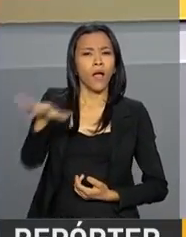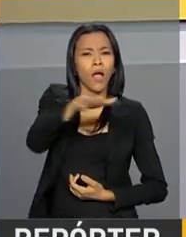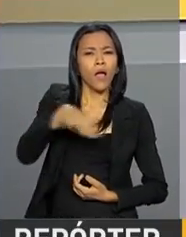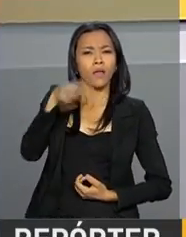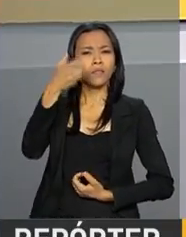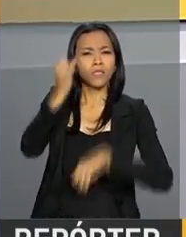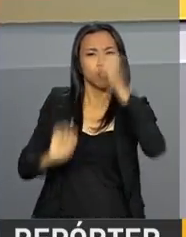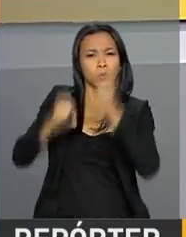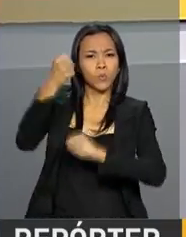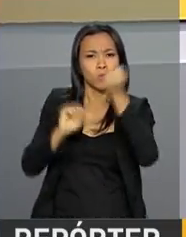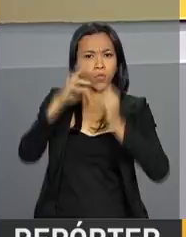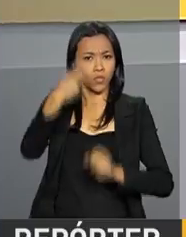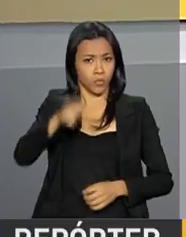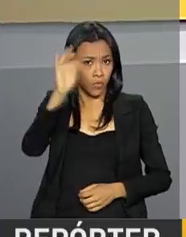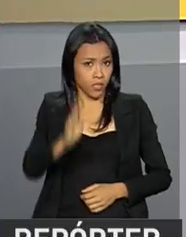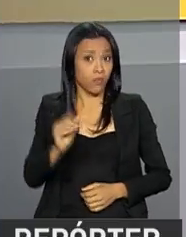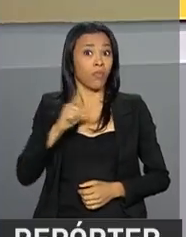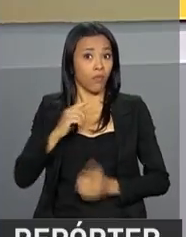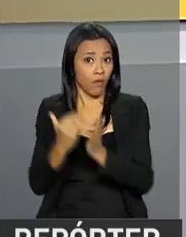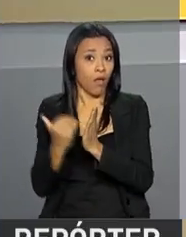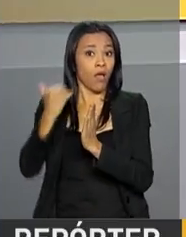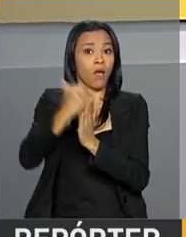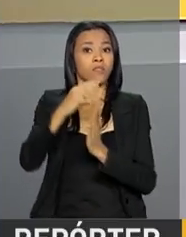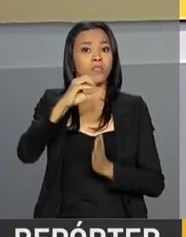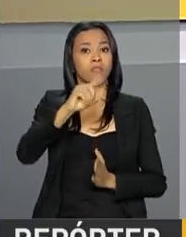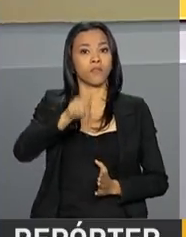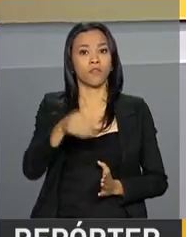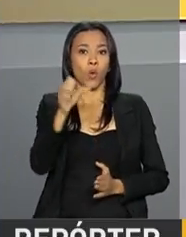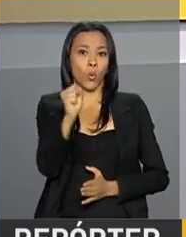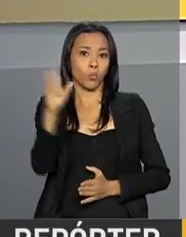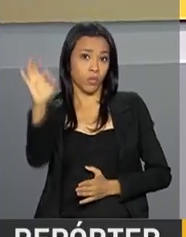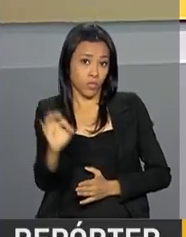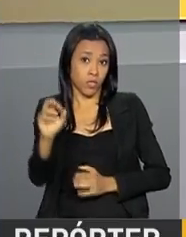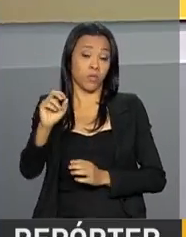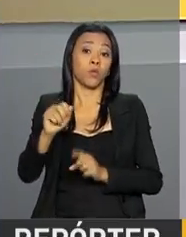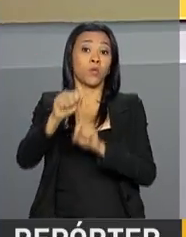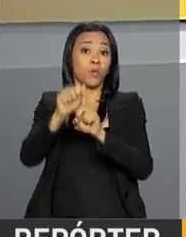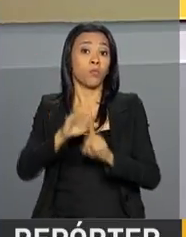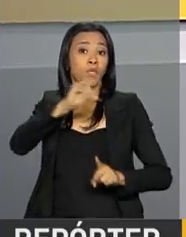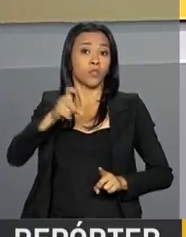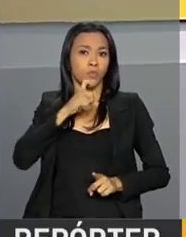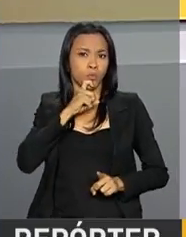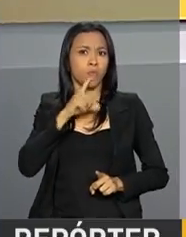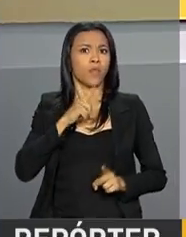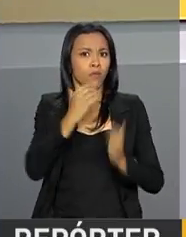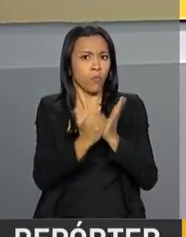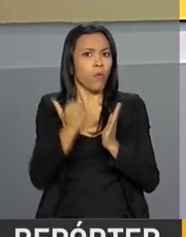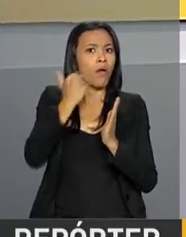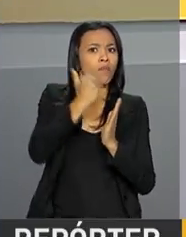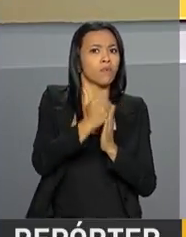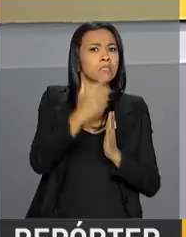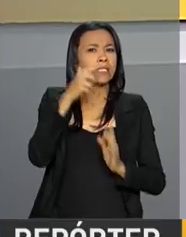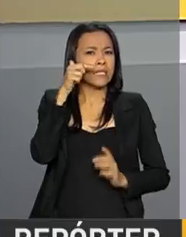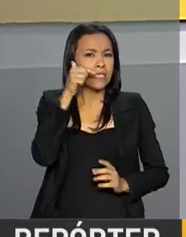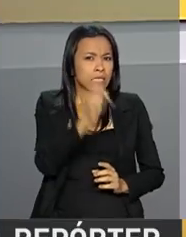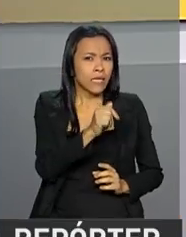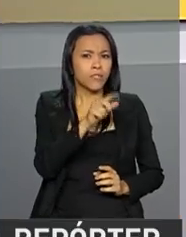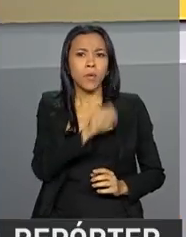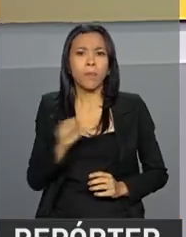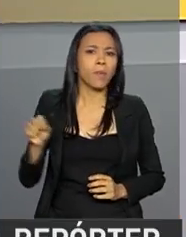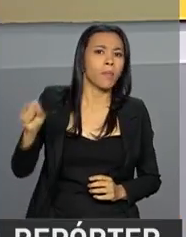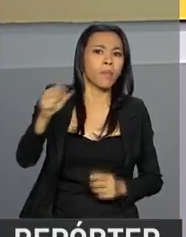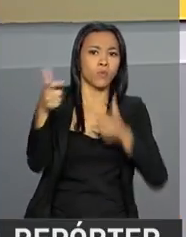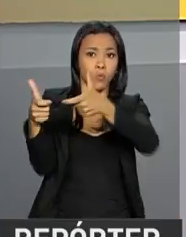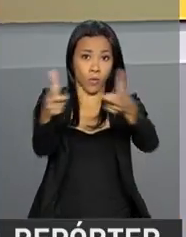da indústria nacional que teve alta de 0,8 por cento em julho registrou avanço em sete dos 14 locais pesquisados